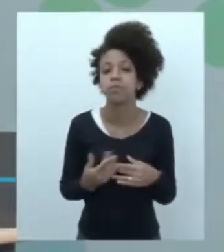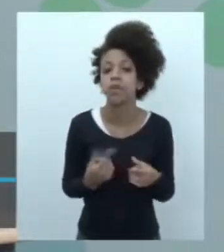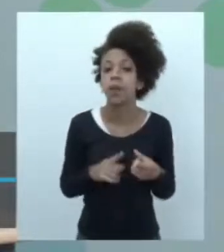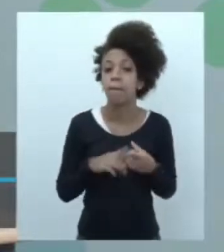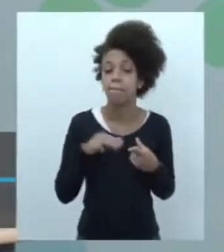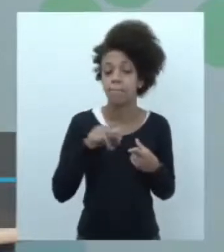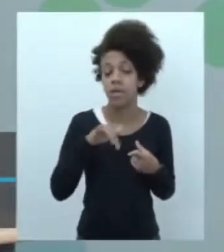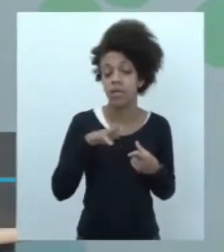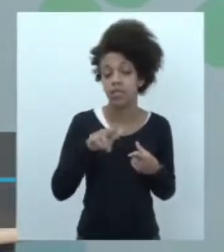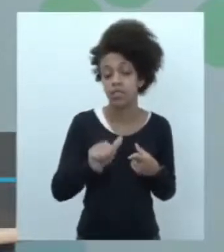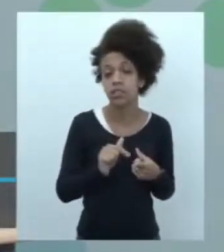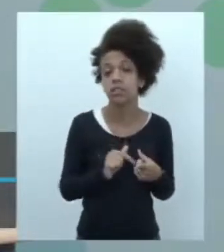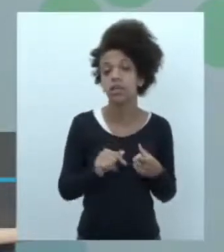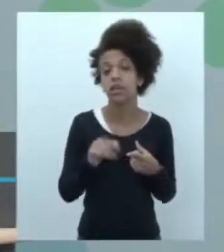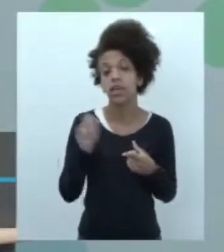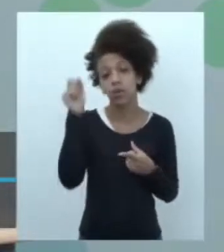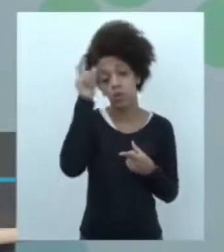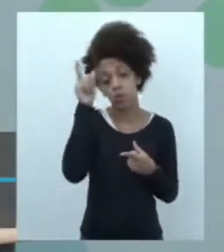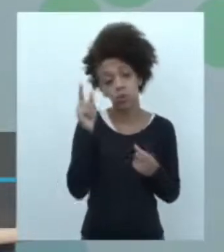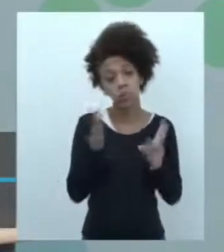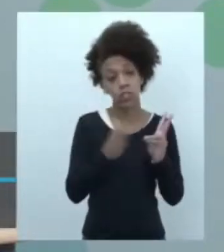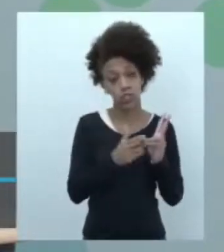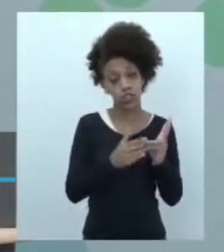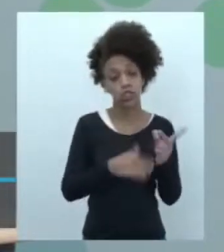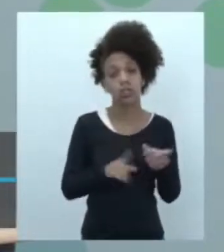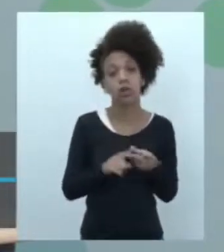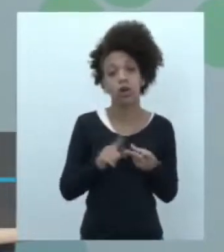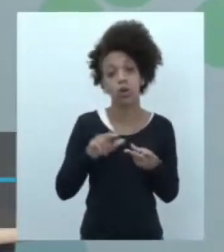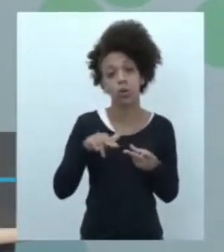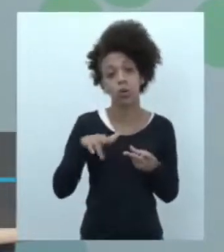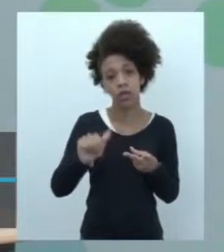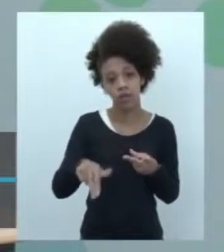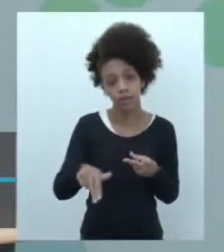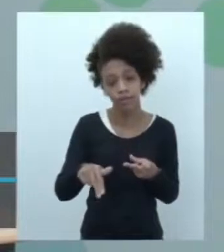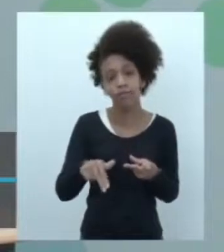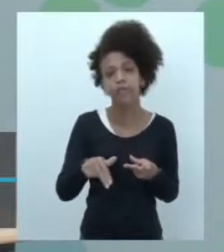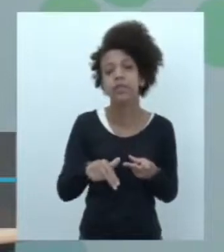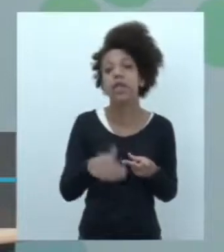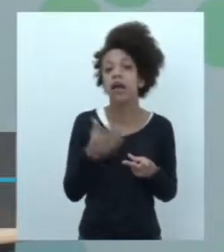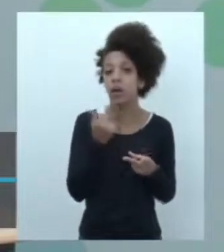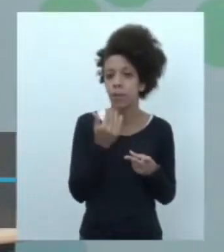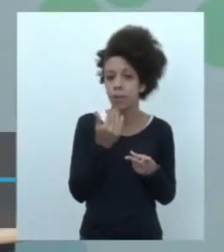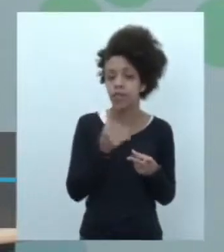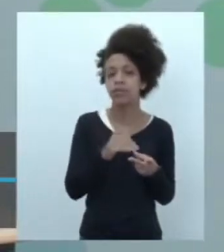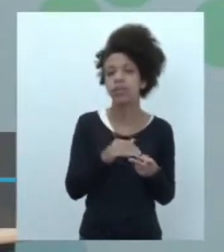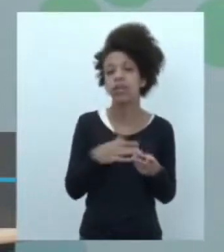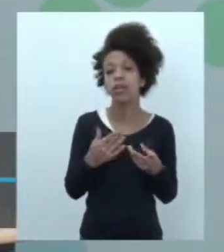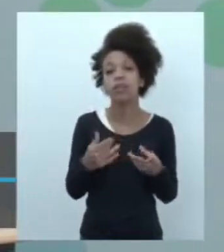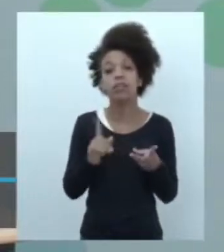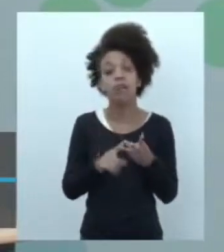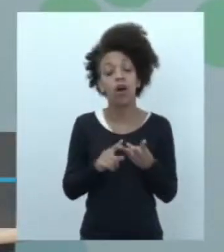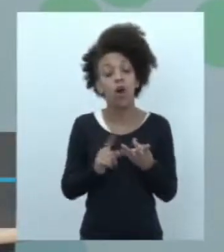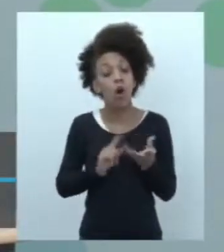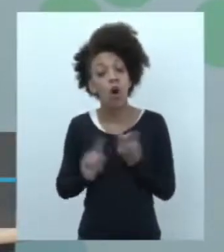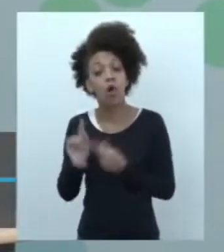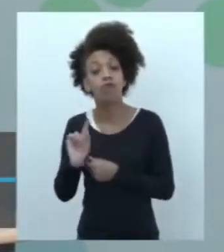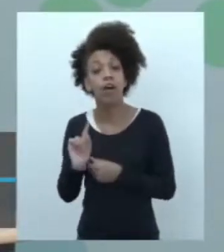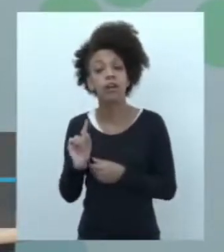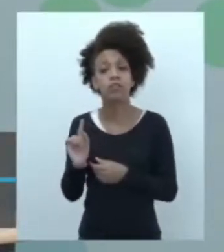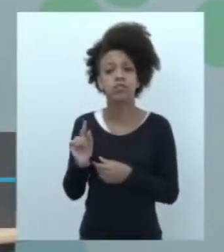falou agricultura indígena. Nós temos o Luan, que falou da comida. Além do Luan, outros alunos